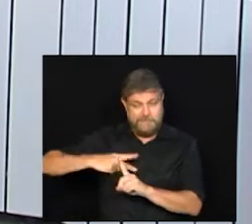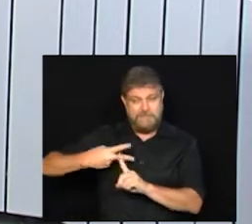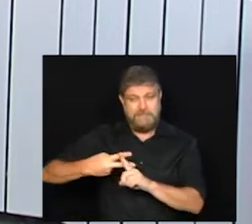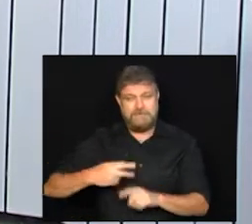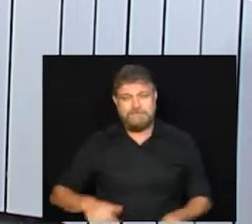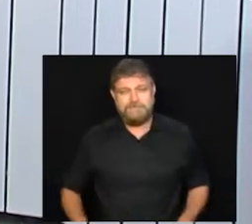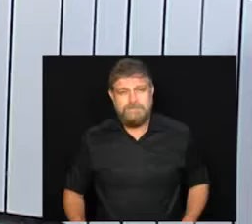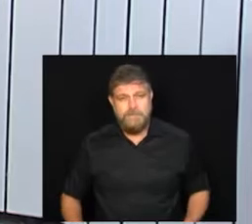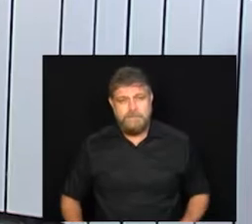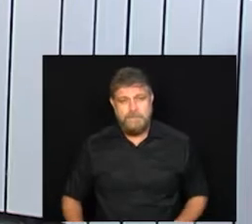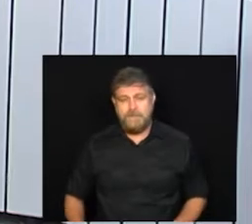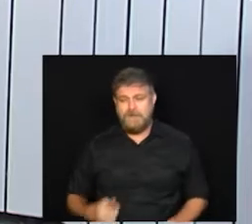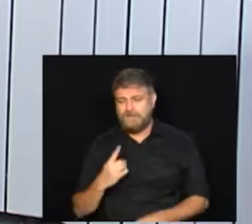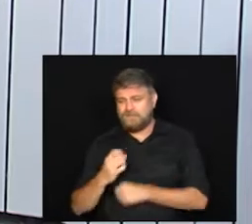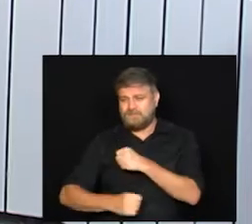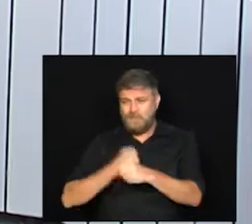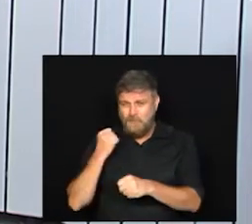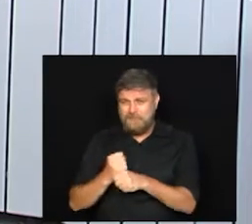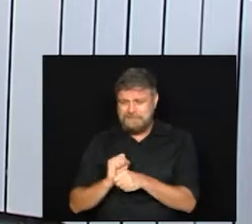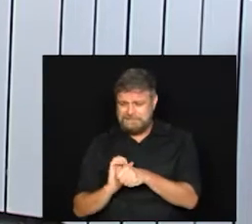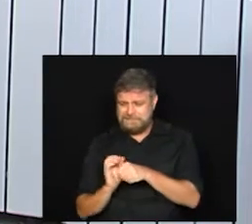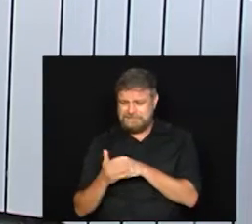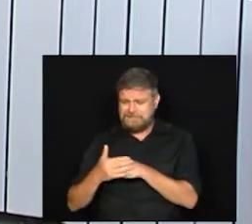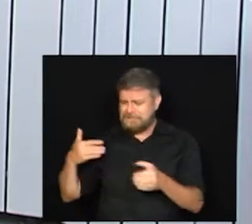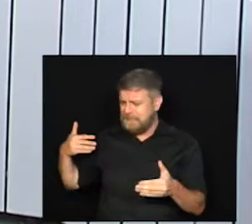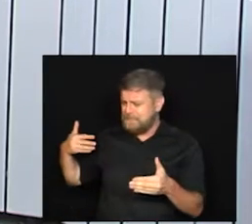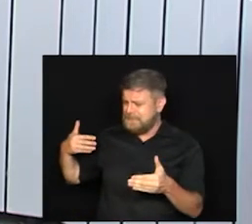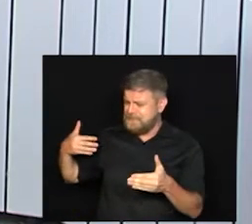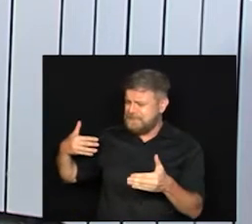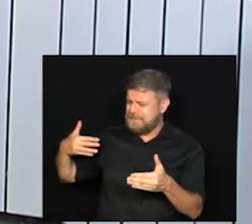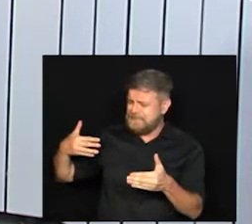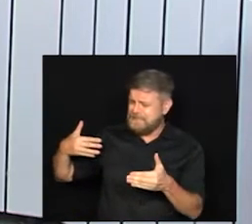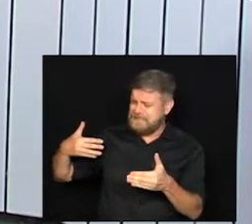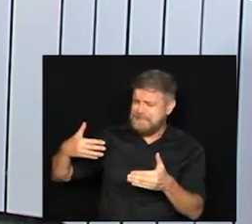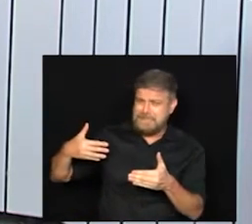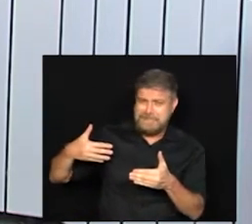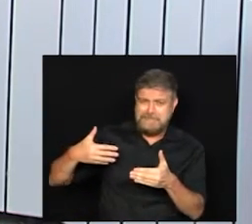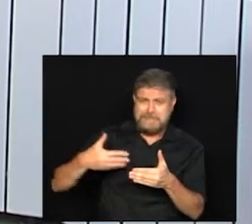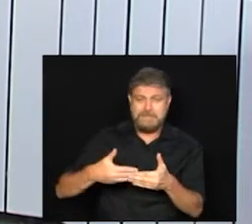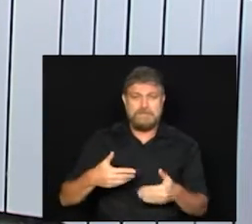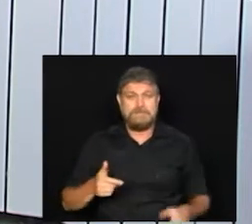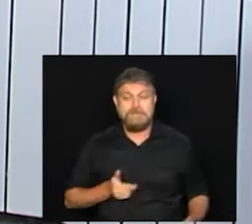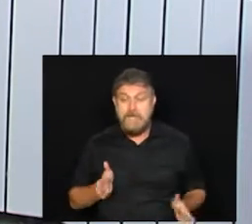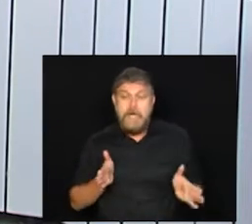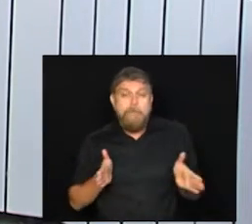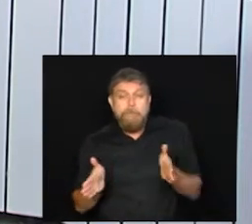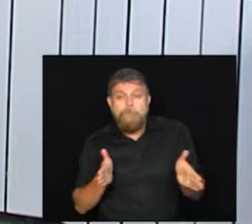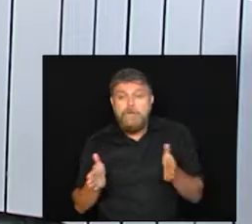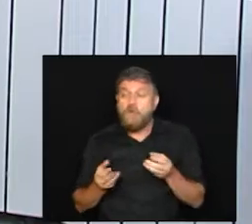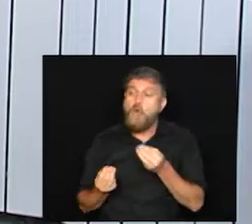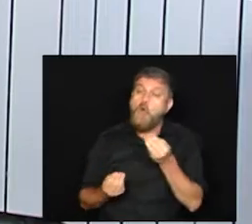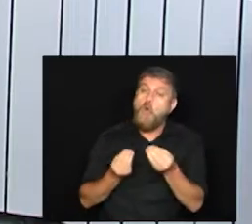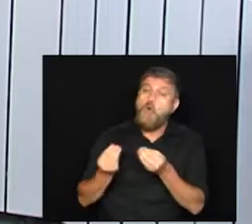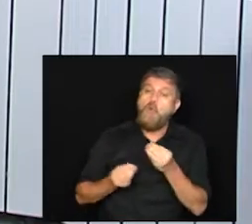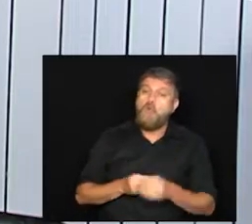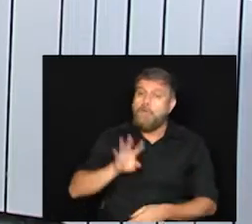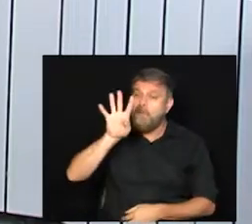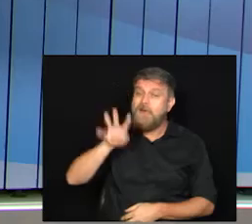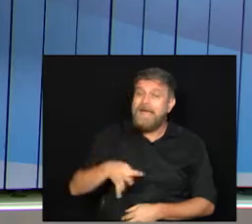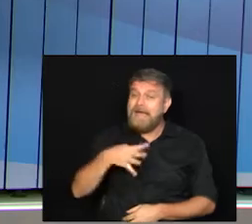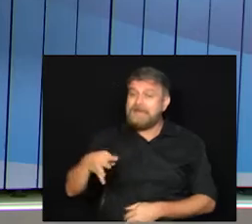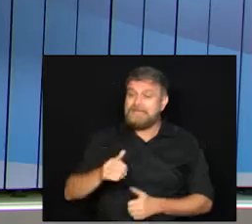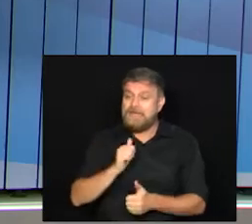estamos há praticamente um ano nesta pandemia da Covid-19. Neste período, como é que ficou o calendário